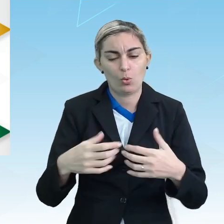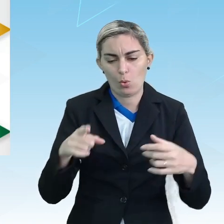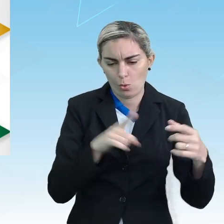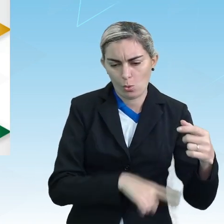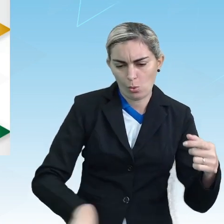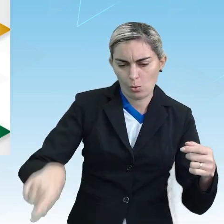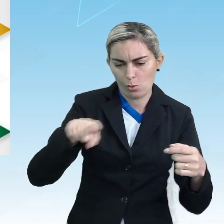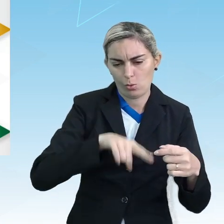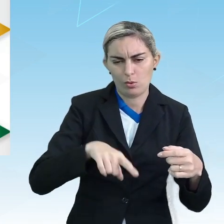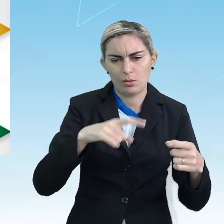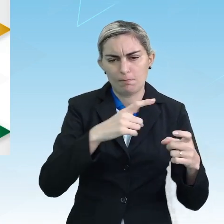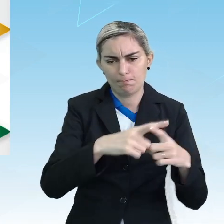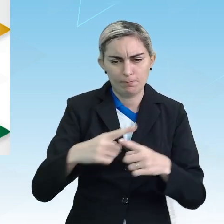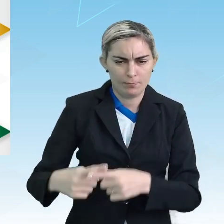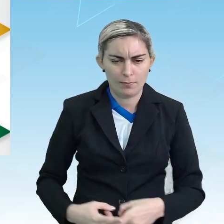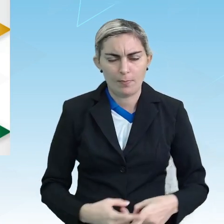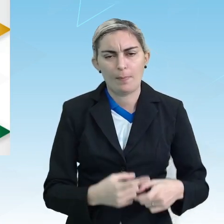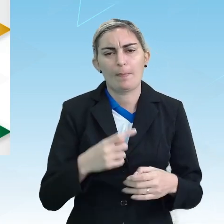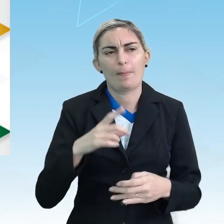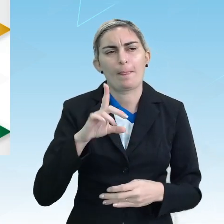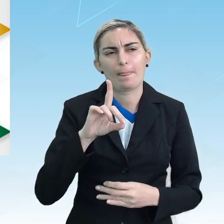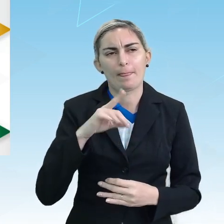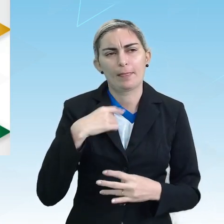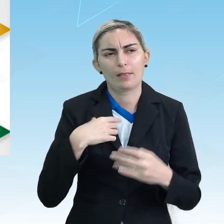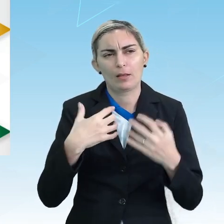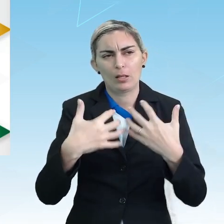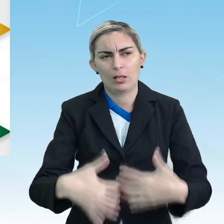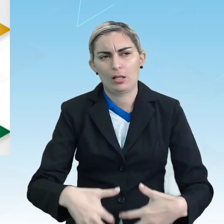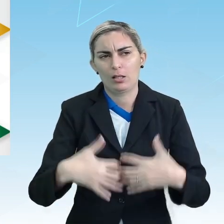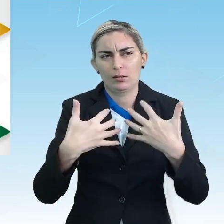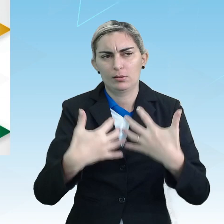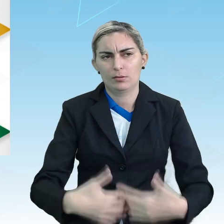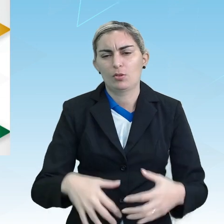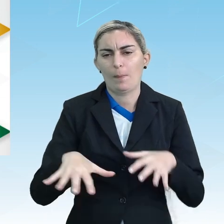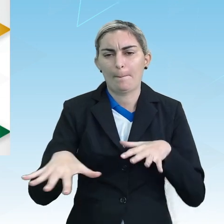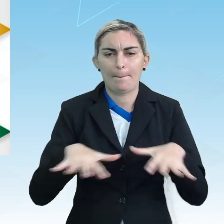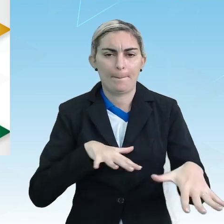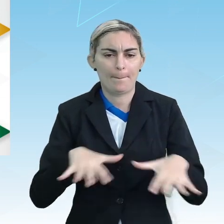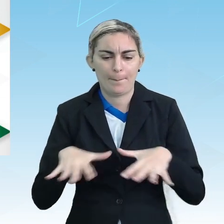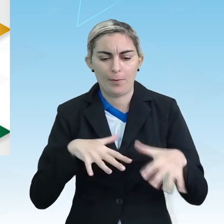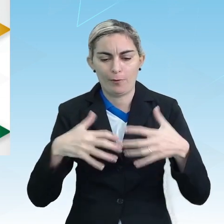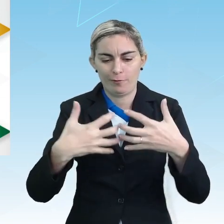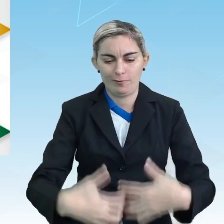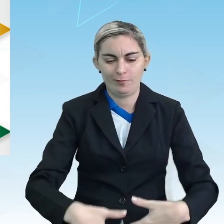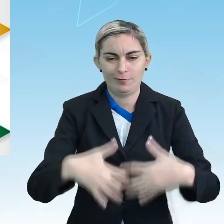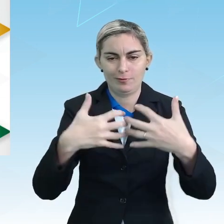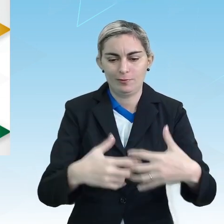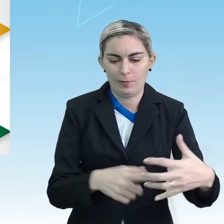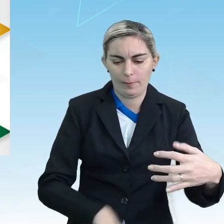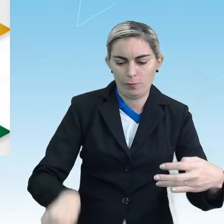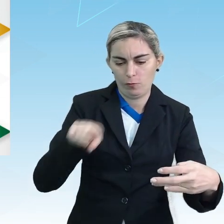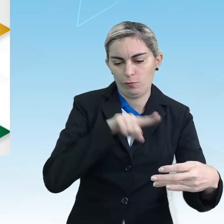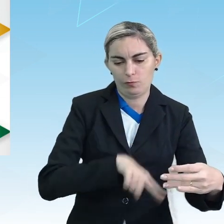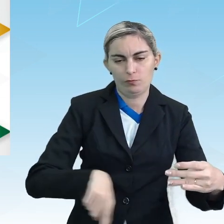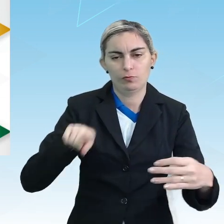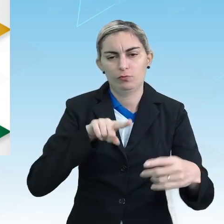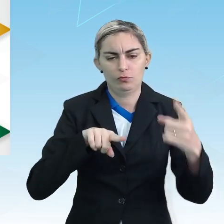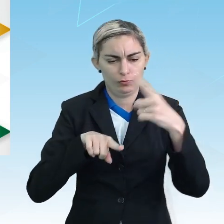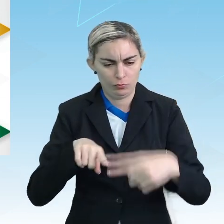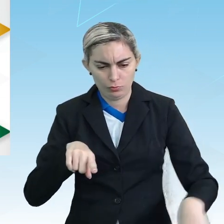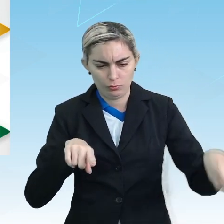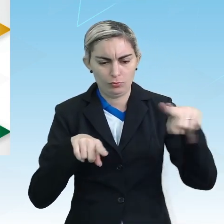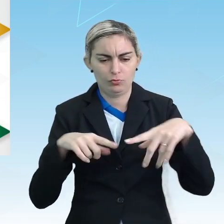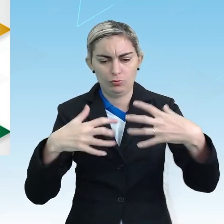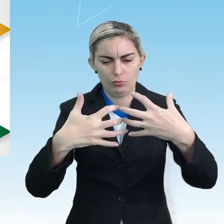dentada. As engrenagens elas irão transmitir movimentos através das rodas dentadas